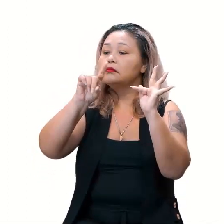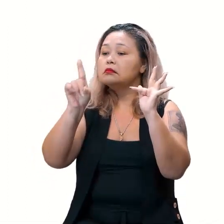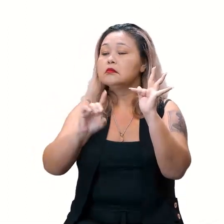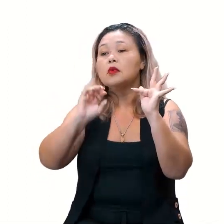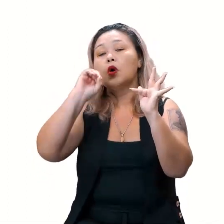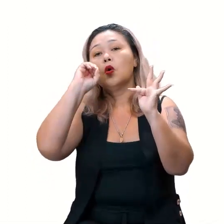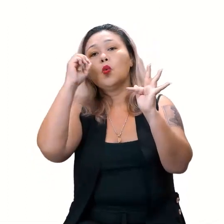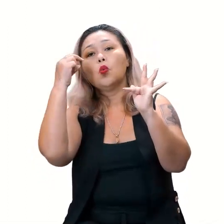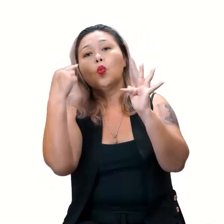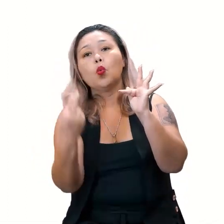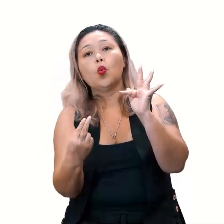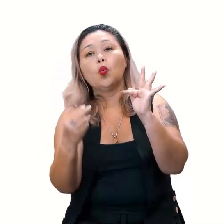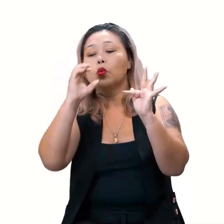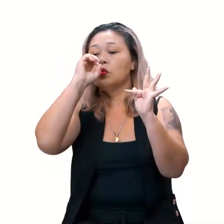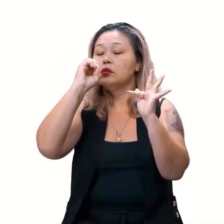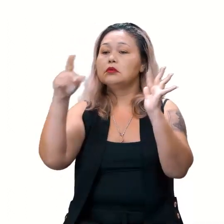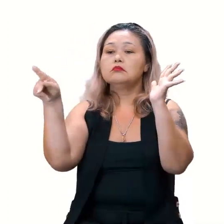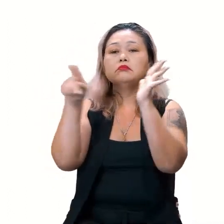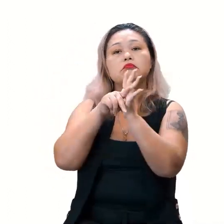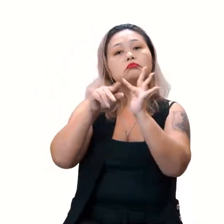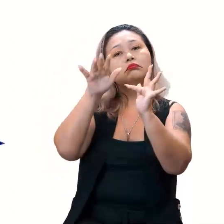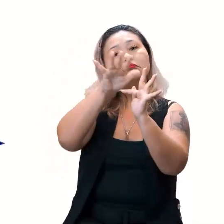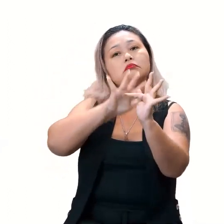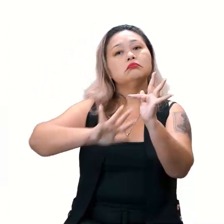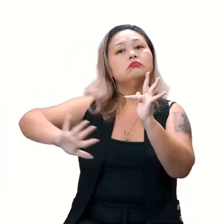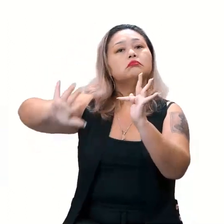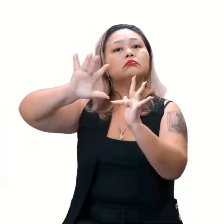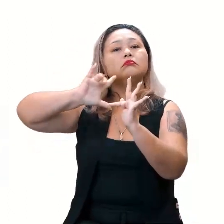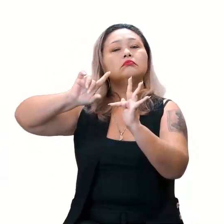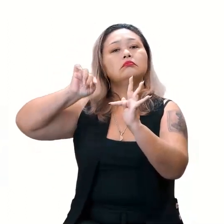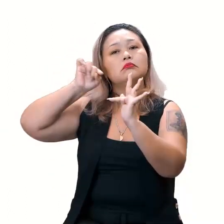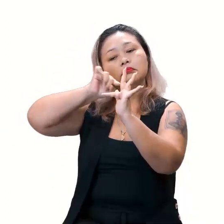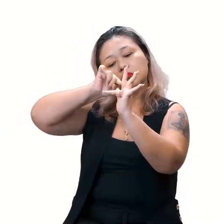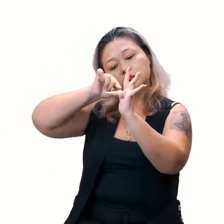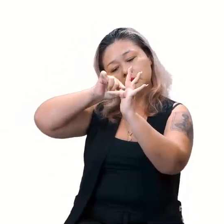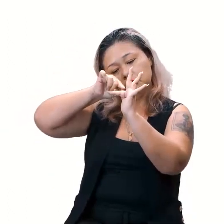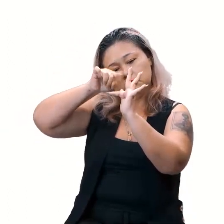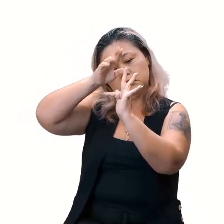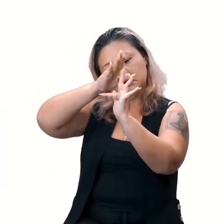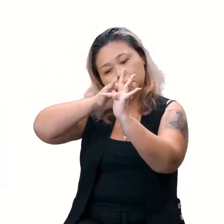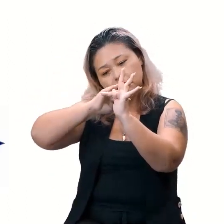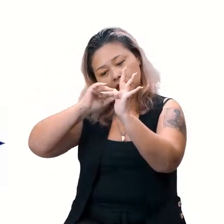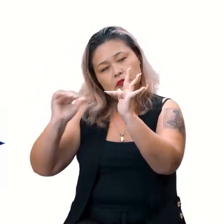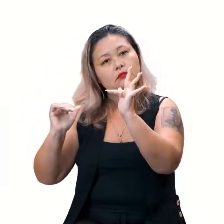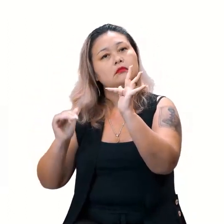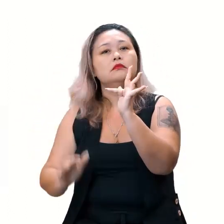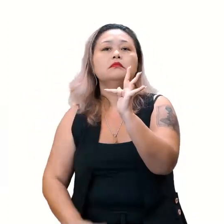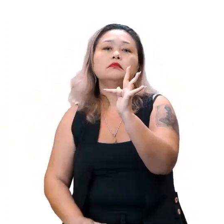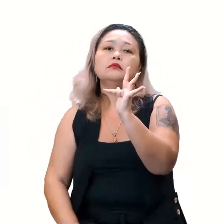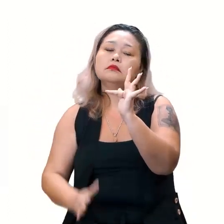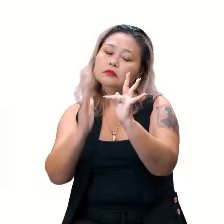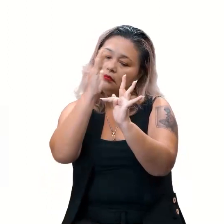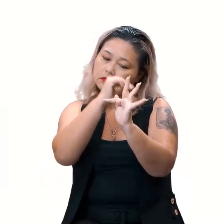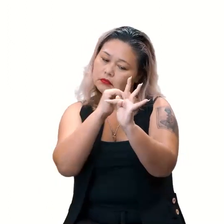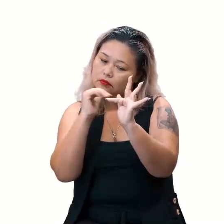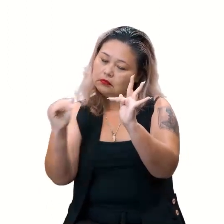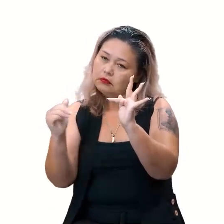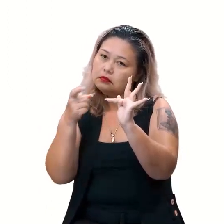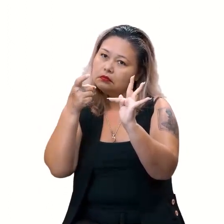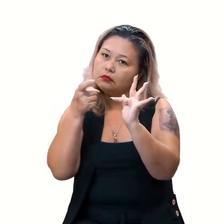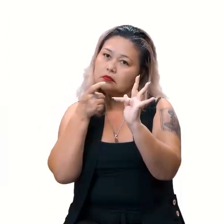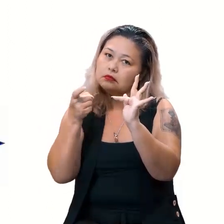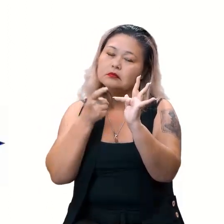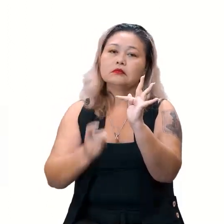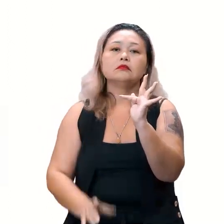da função. Uhum. Naquele ponto de intersecção lá, onde corta o eixo x. Vamos